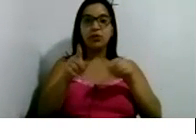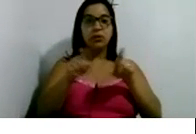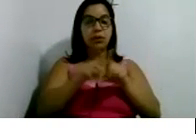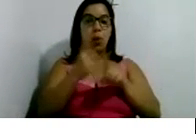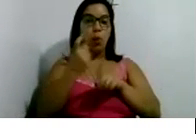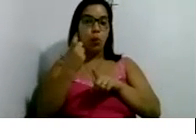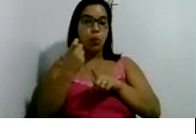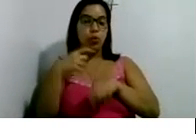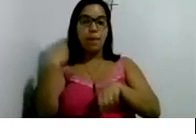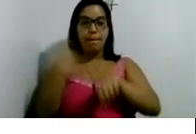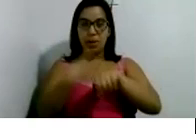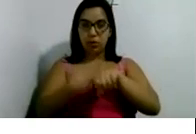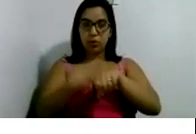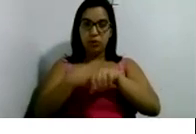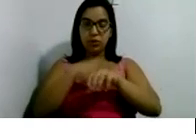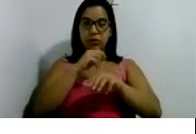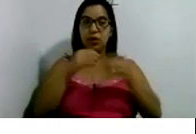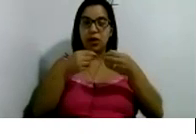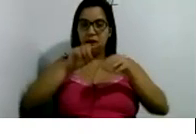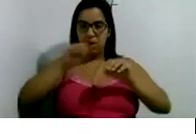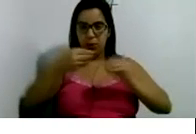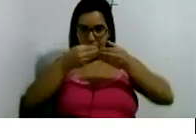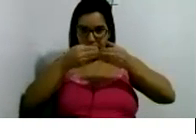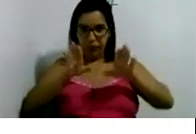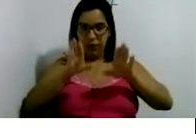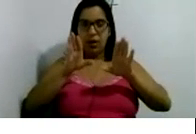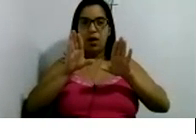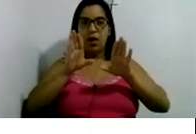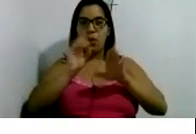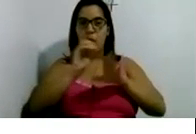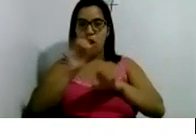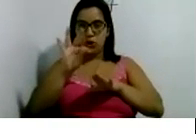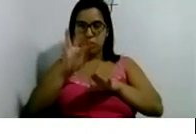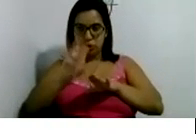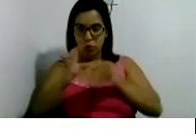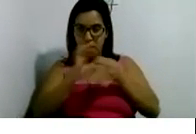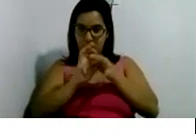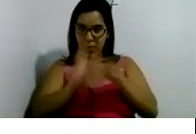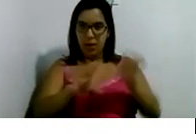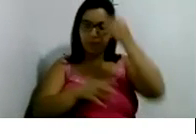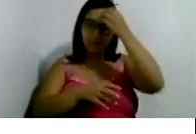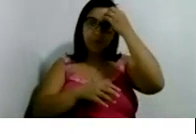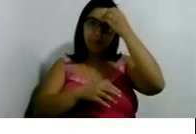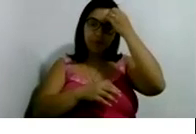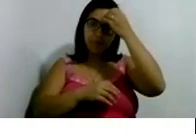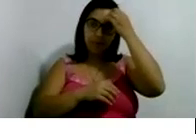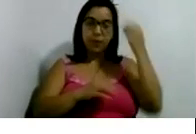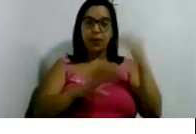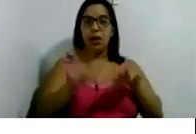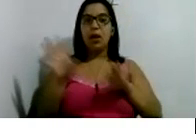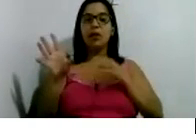tornar maduro e se romper, expelindo o oócito. Ou seja, quando a gente fala de espermatogênese, a gente